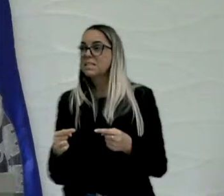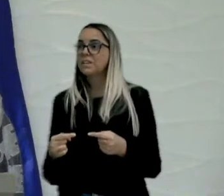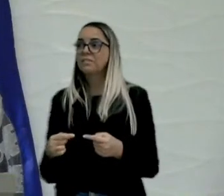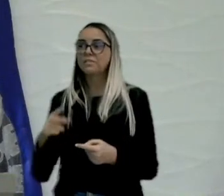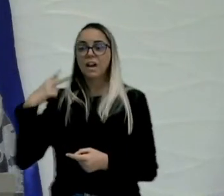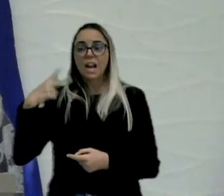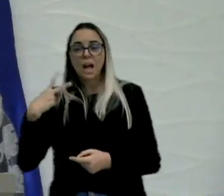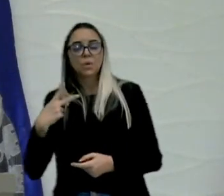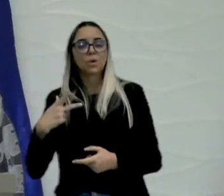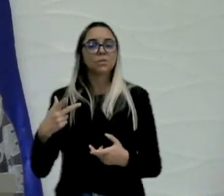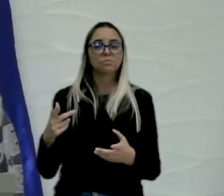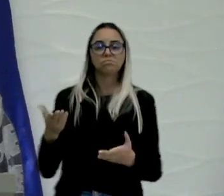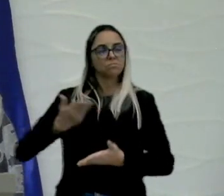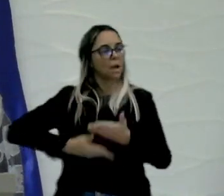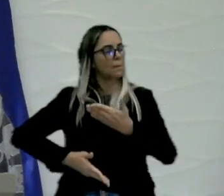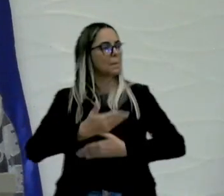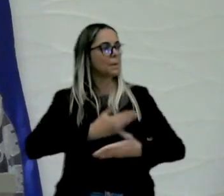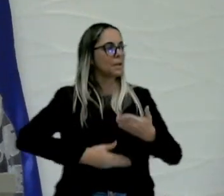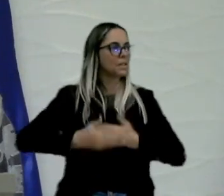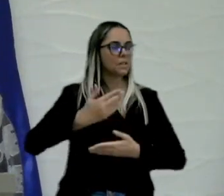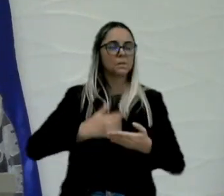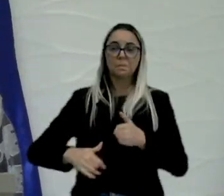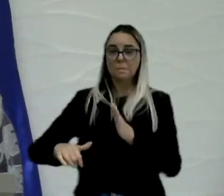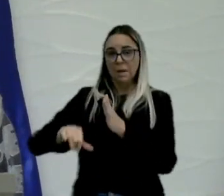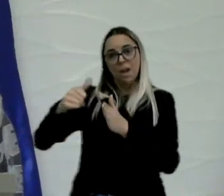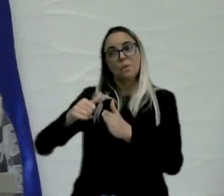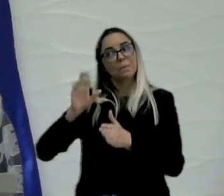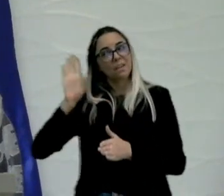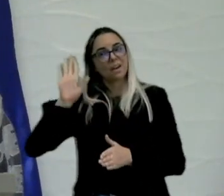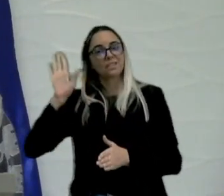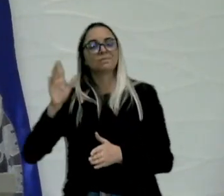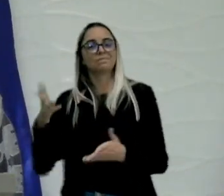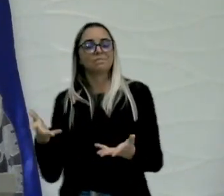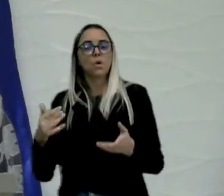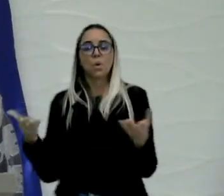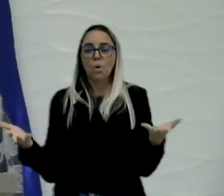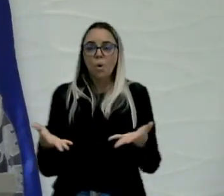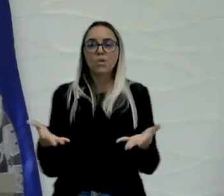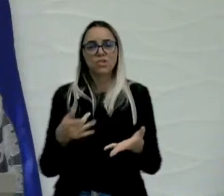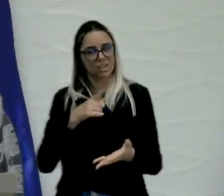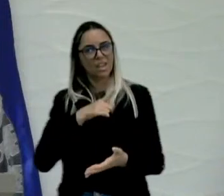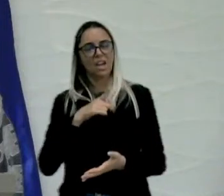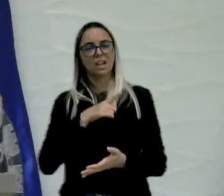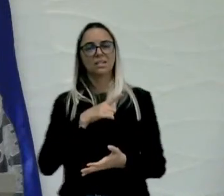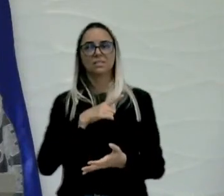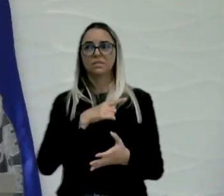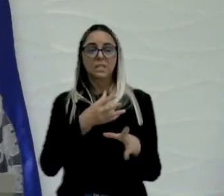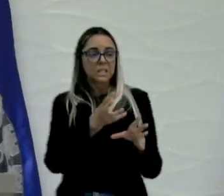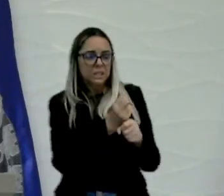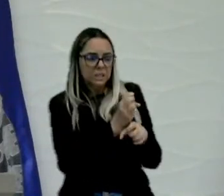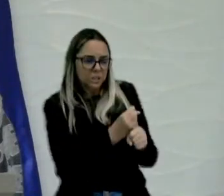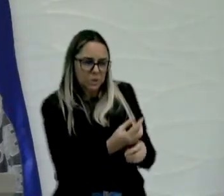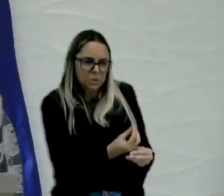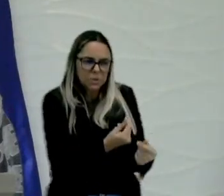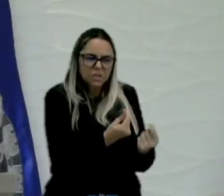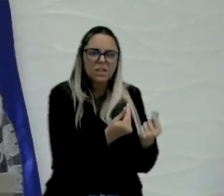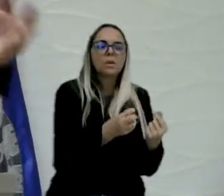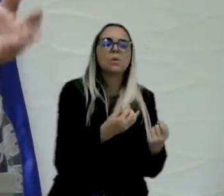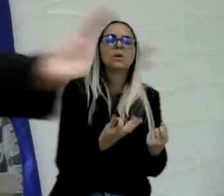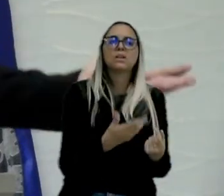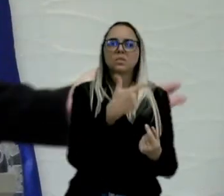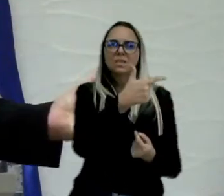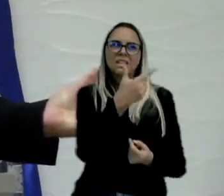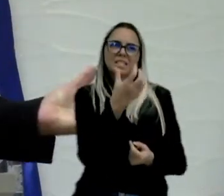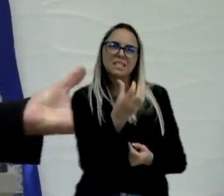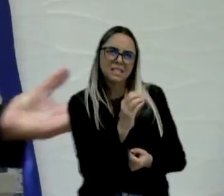primeiro mandato aí hoje nós temos um orçamento de R 206 milhões deais e ninguém